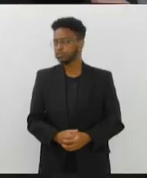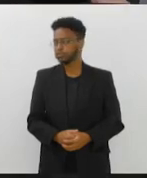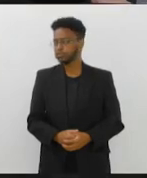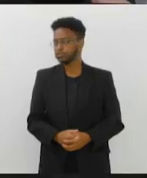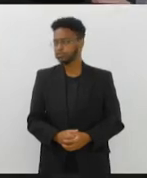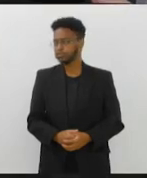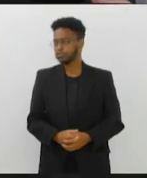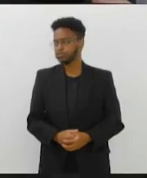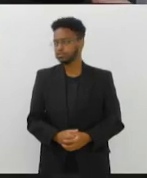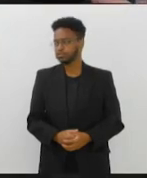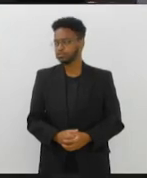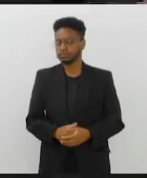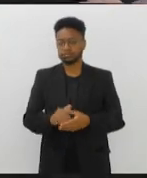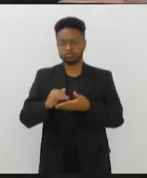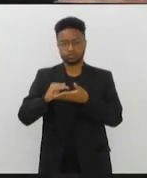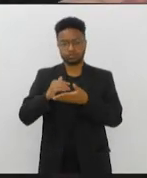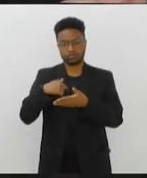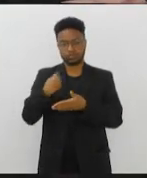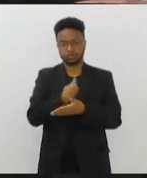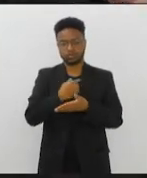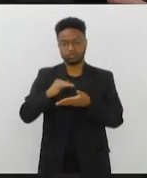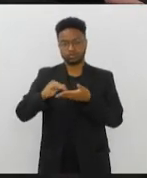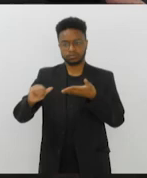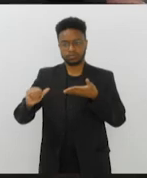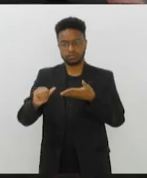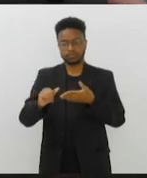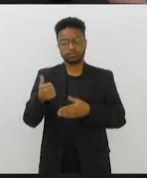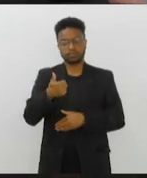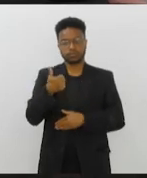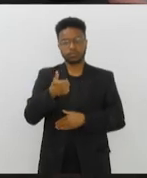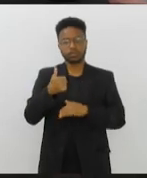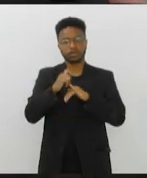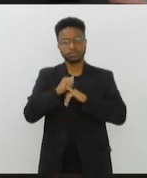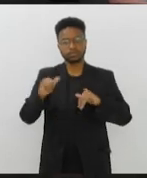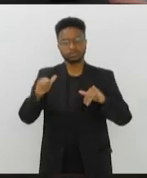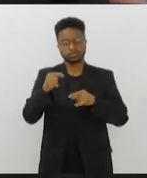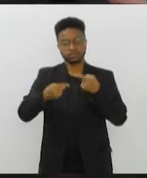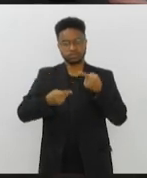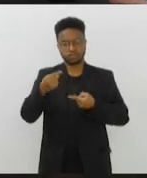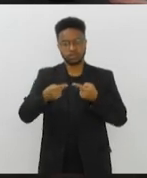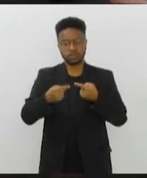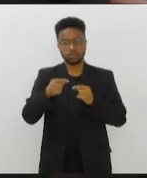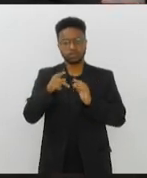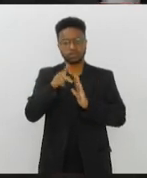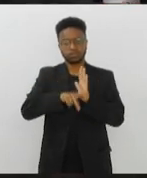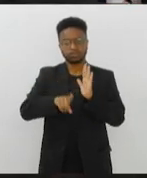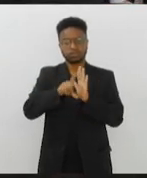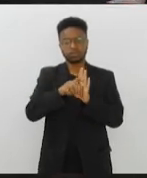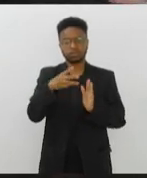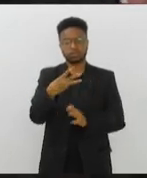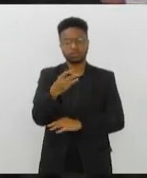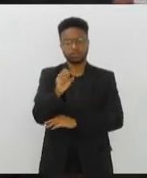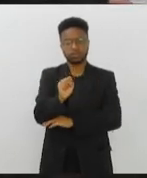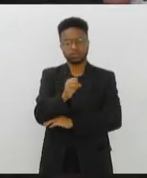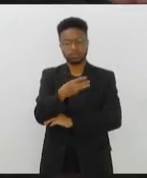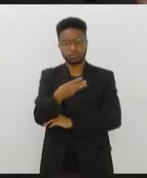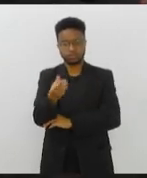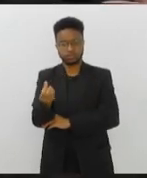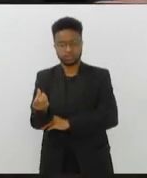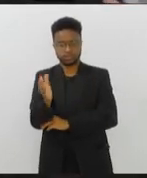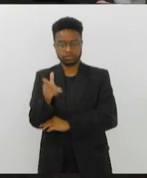Será retirado, deputado. Anuncio, em primeira discussão, projeto de lei número 3.836, de